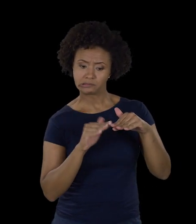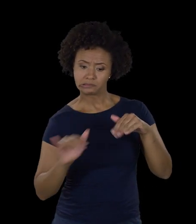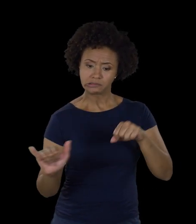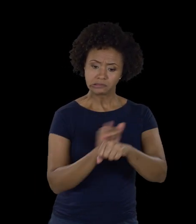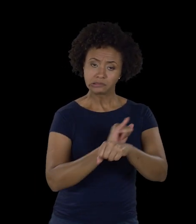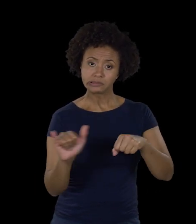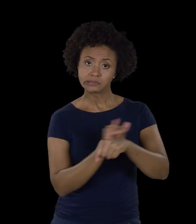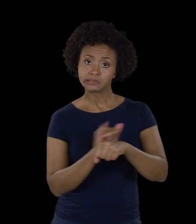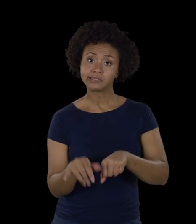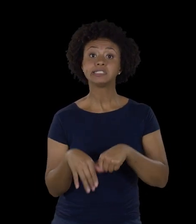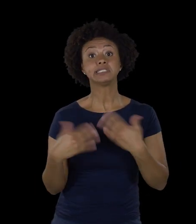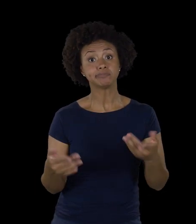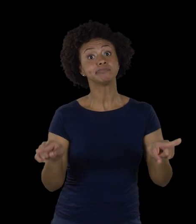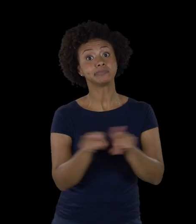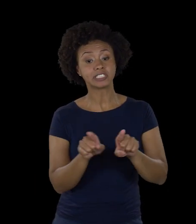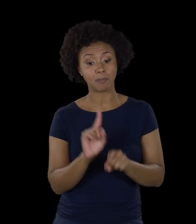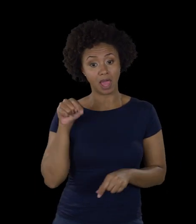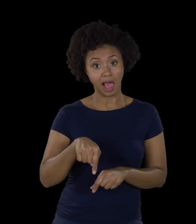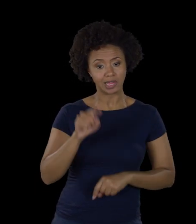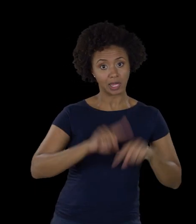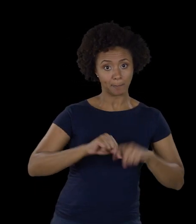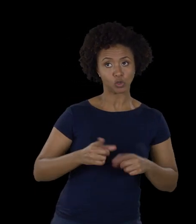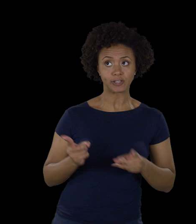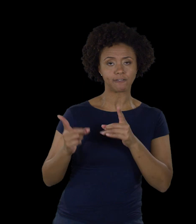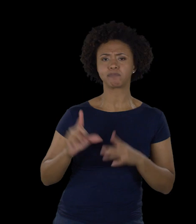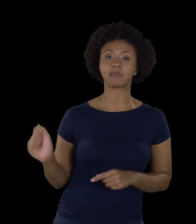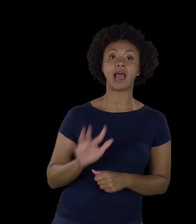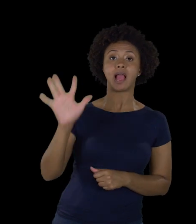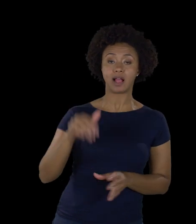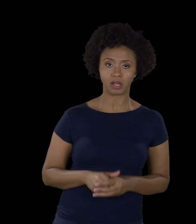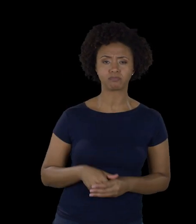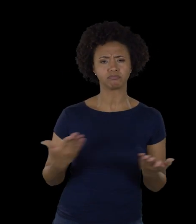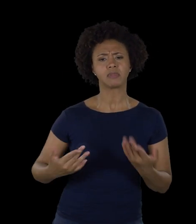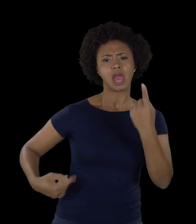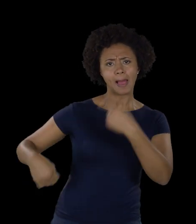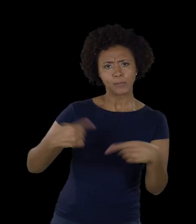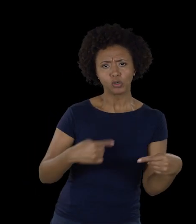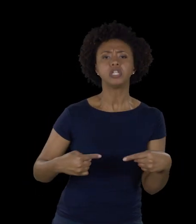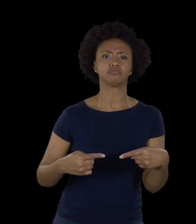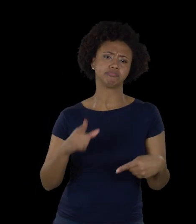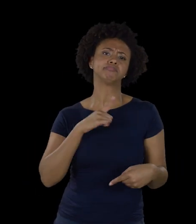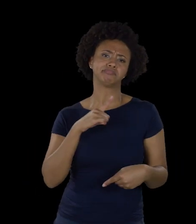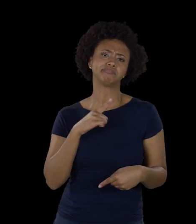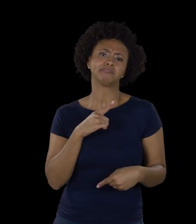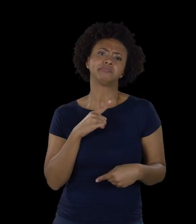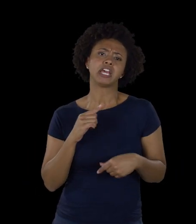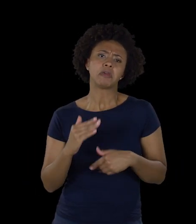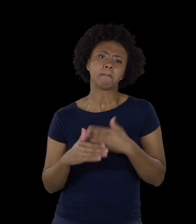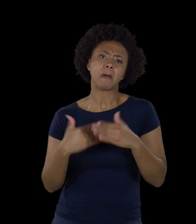de importação. A estabilidade econômica e, sobretudo, a política trouxe crescimentos pífios, sobretudo a partir